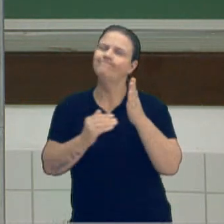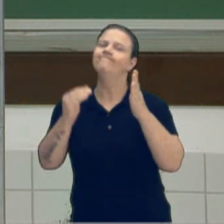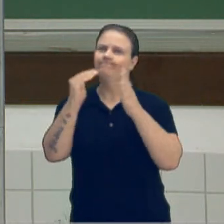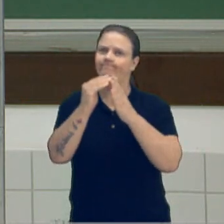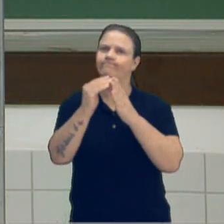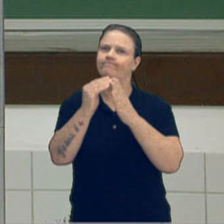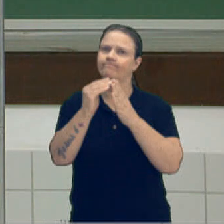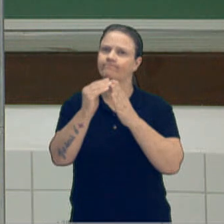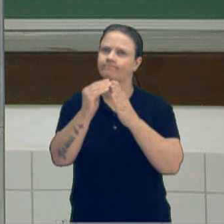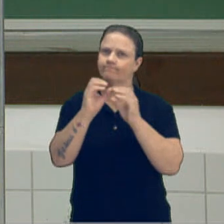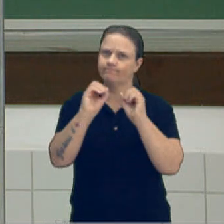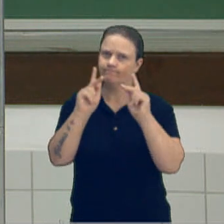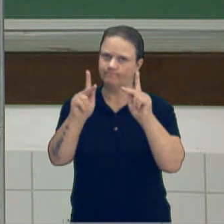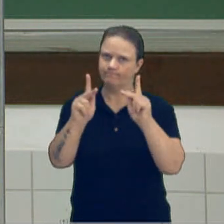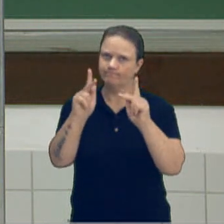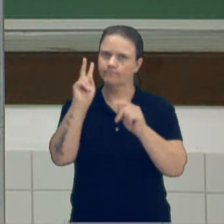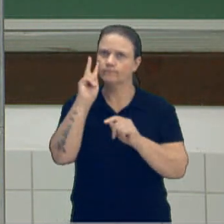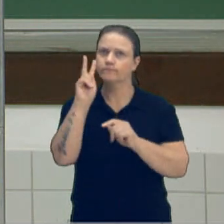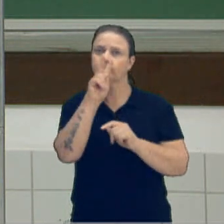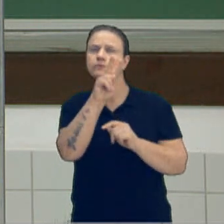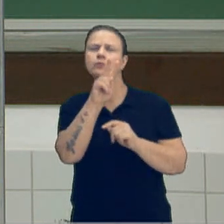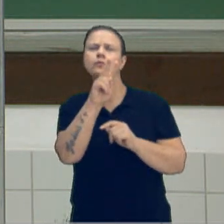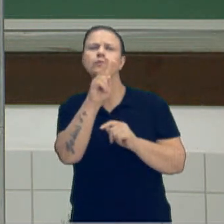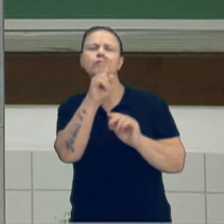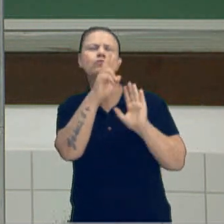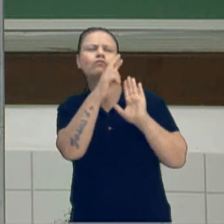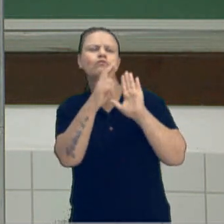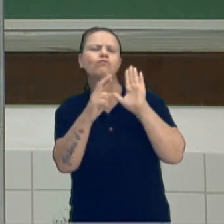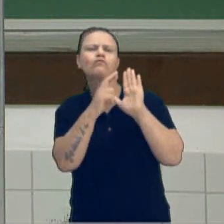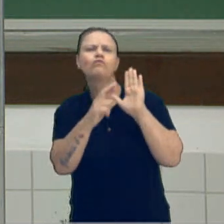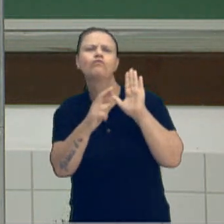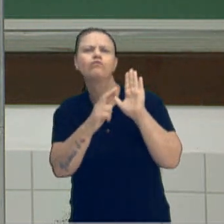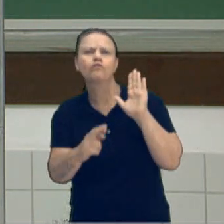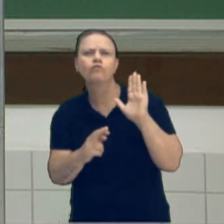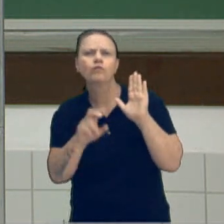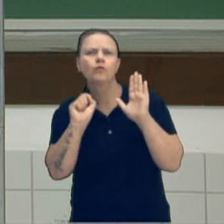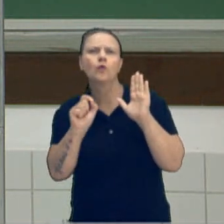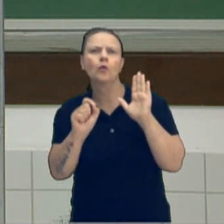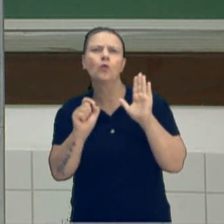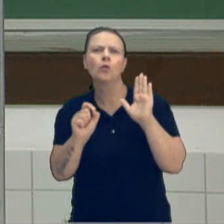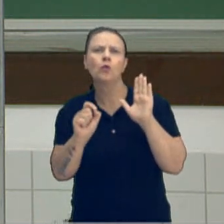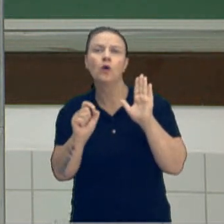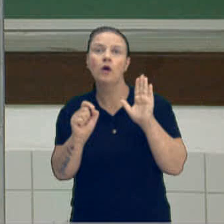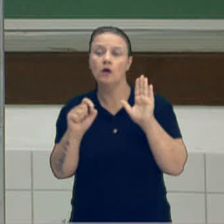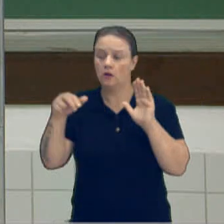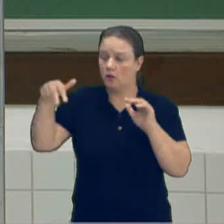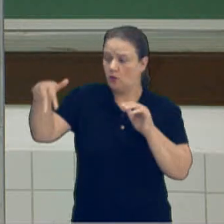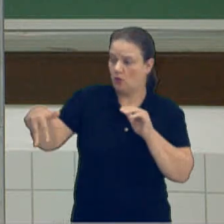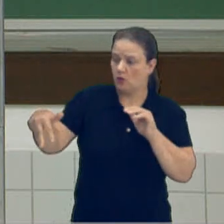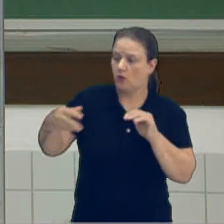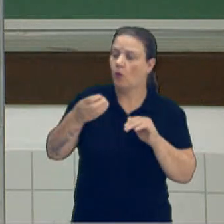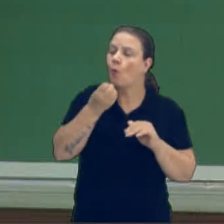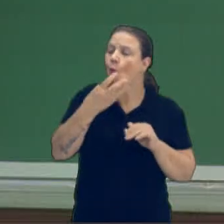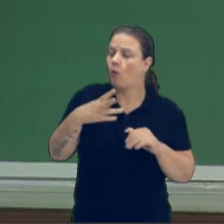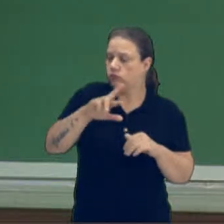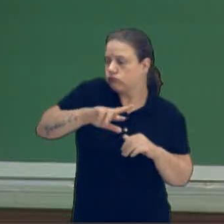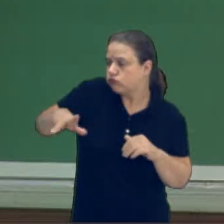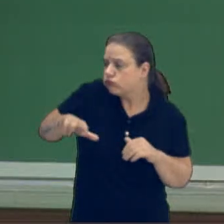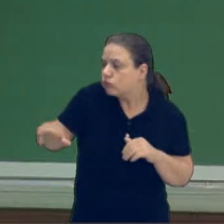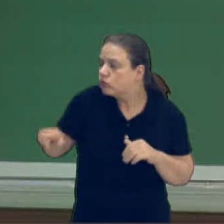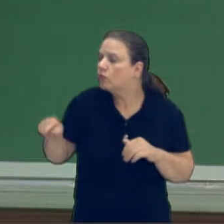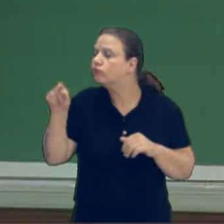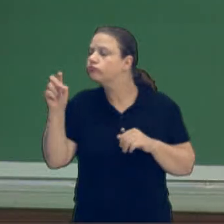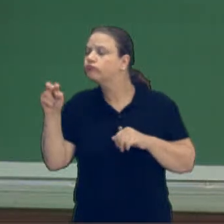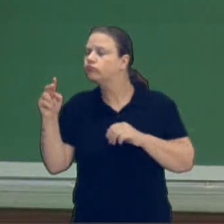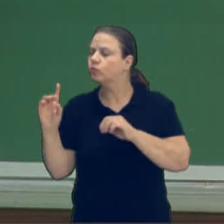perfeito? Então, olhando para as nossas alternativas, qual das raias que o atleta vai estar sendo beneficiado? O atleta